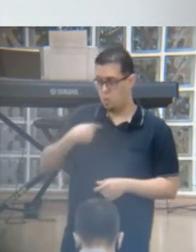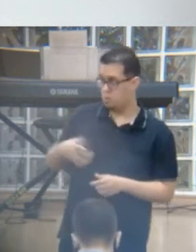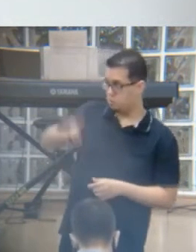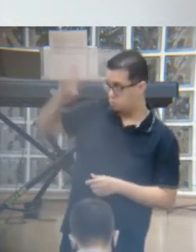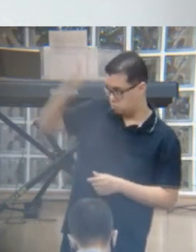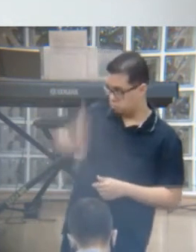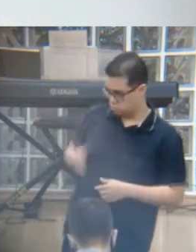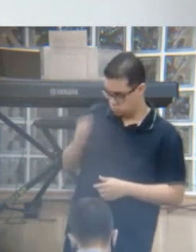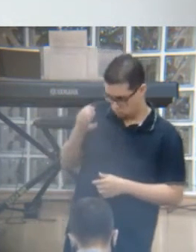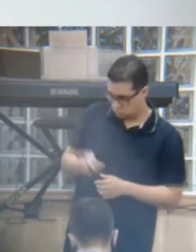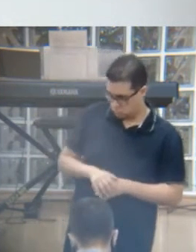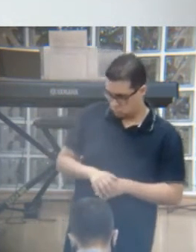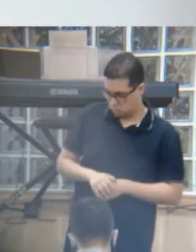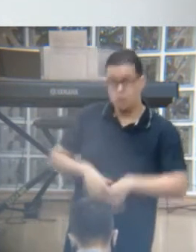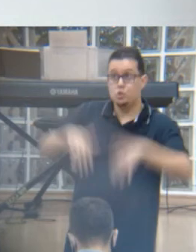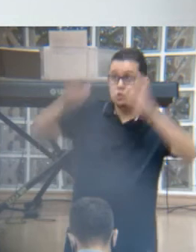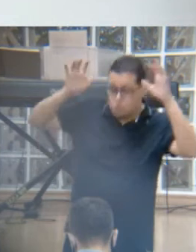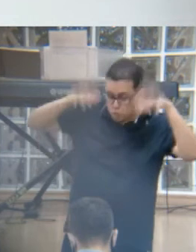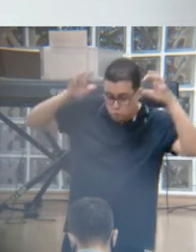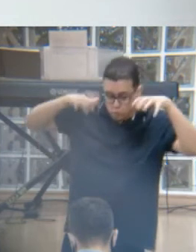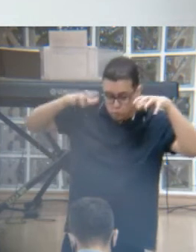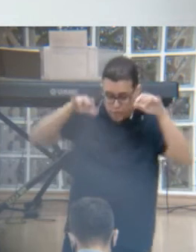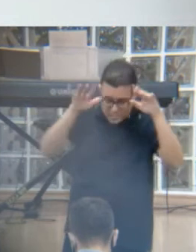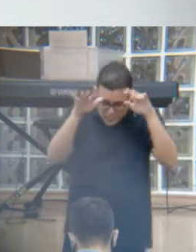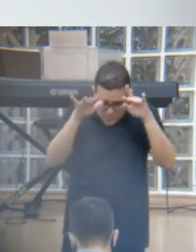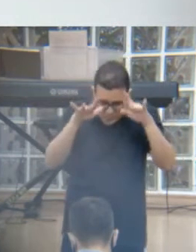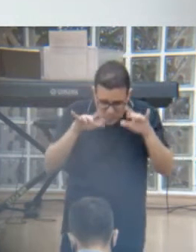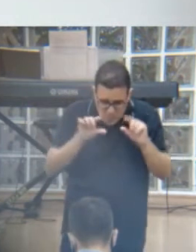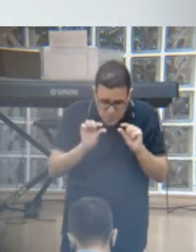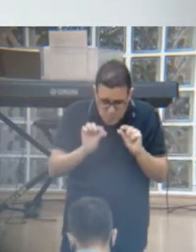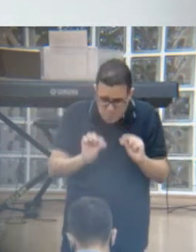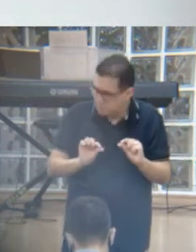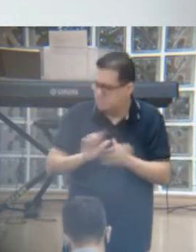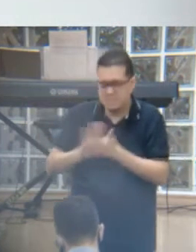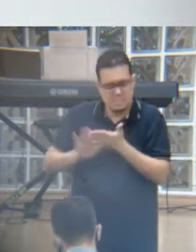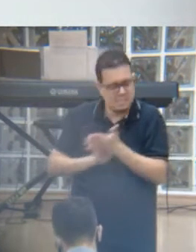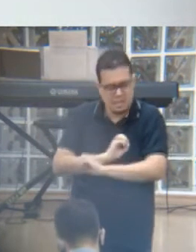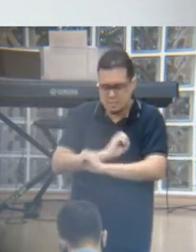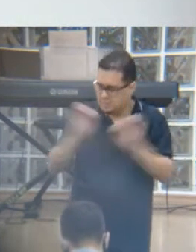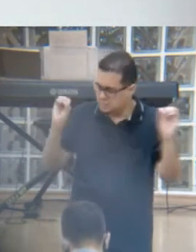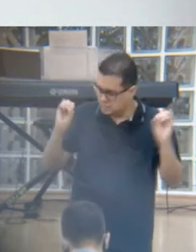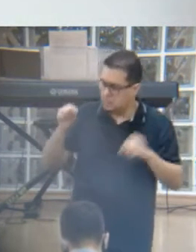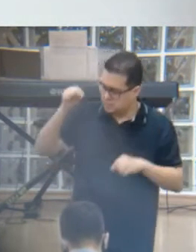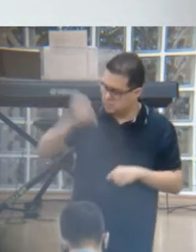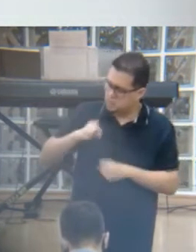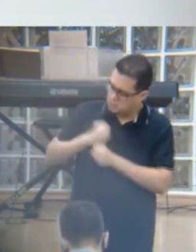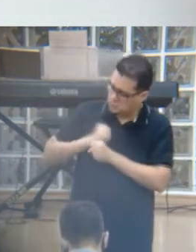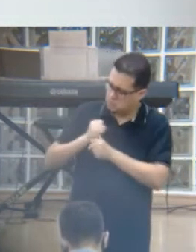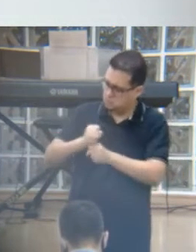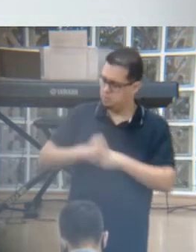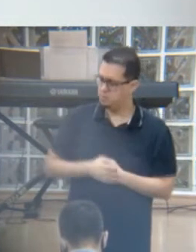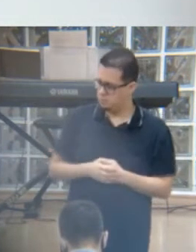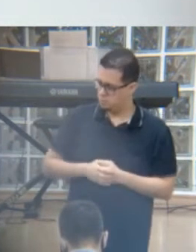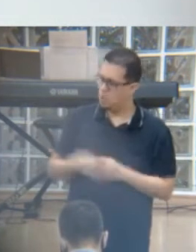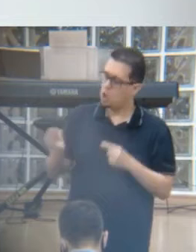orvalho, nem chuva haverá nestes anos, segundo a minha palavra. Veio-lhe a palavra